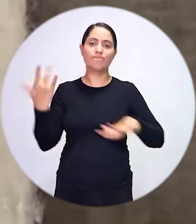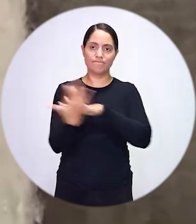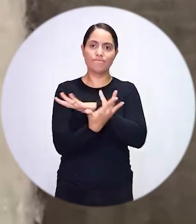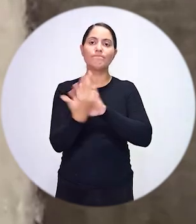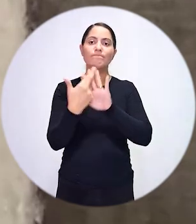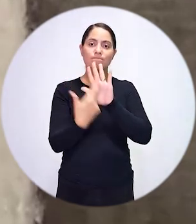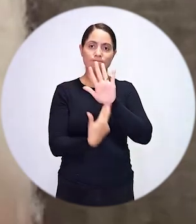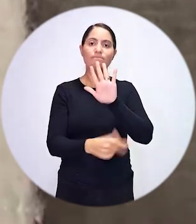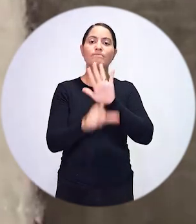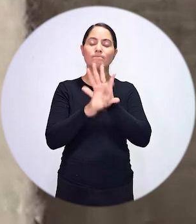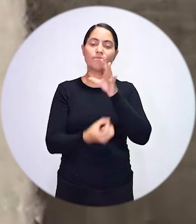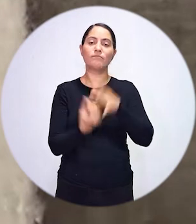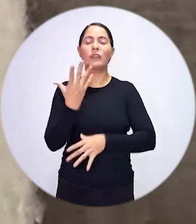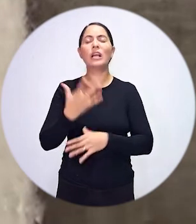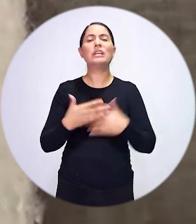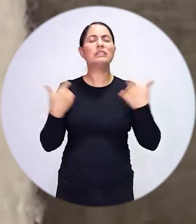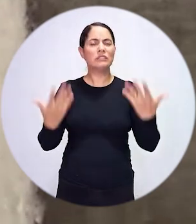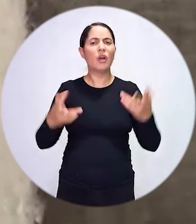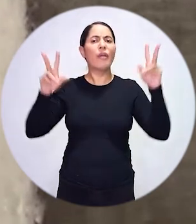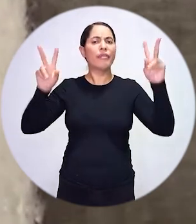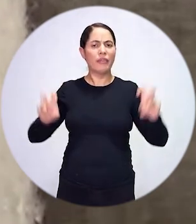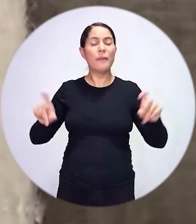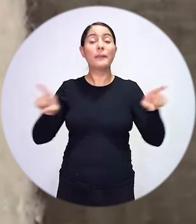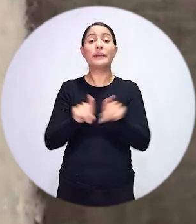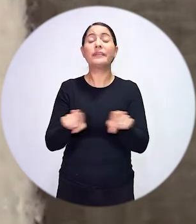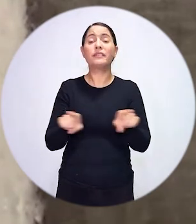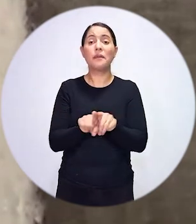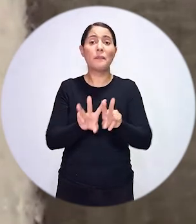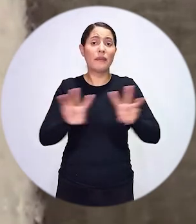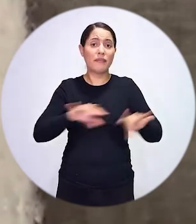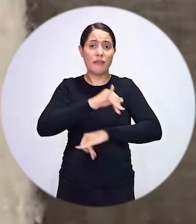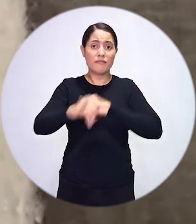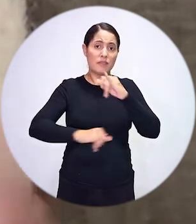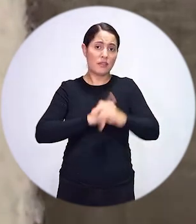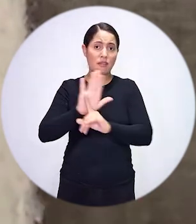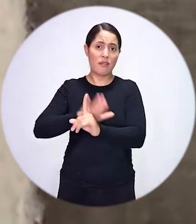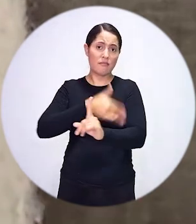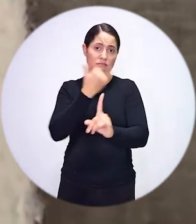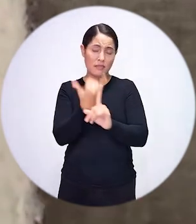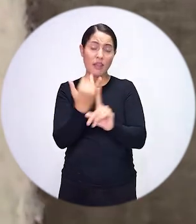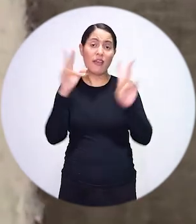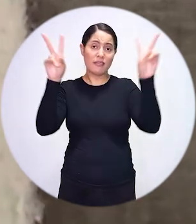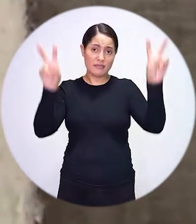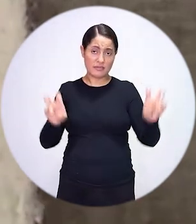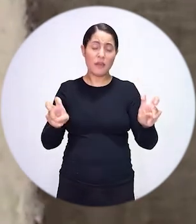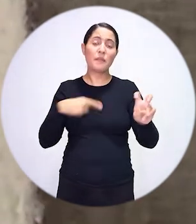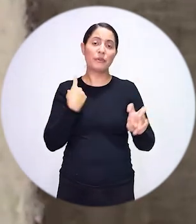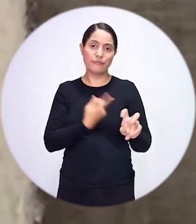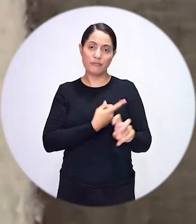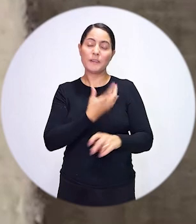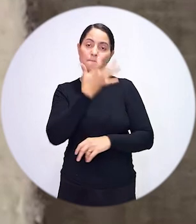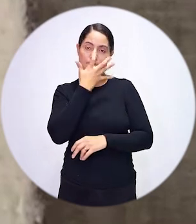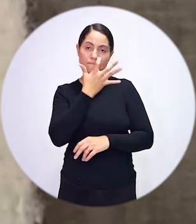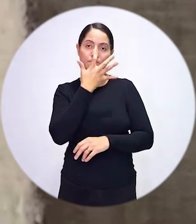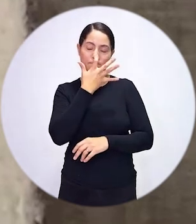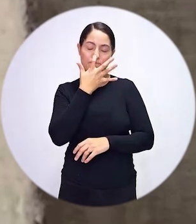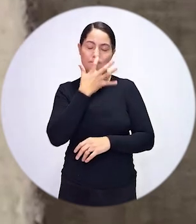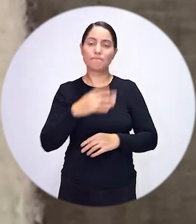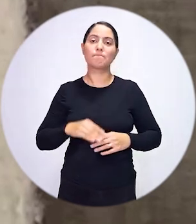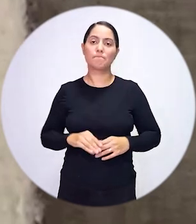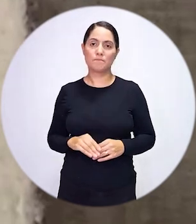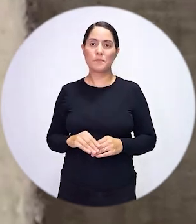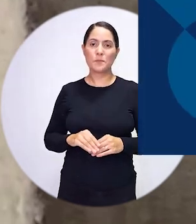ela acompanha de perto todos esses temas e também esse tema do cyberbullying está aí ao nosso alcance, está sendo observado de